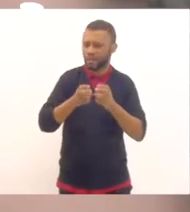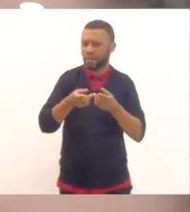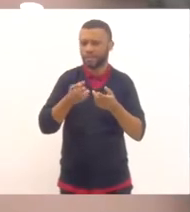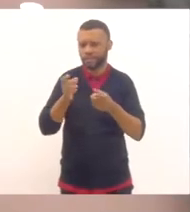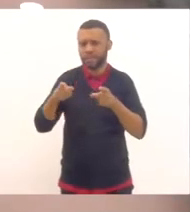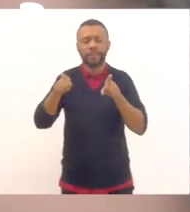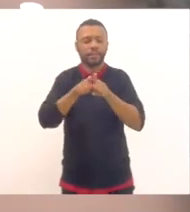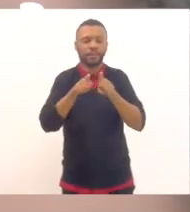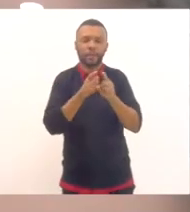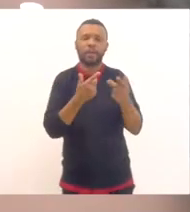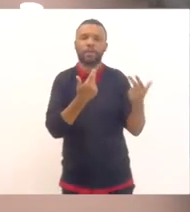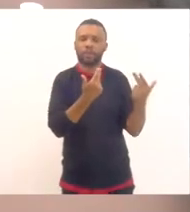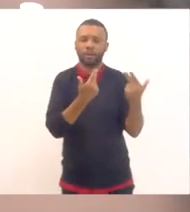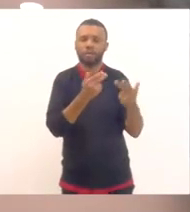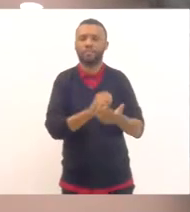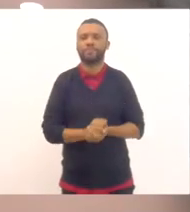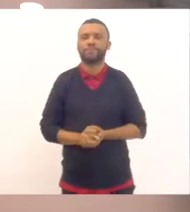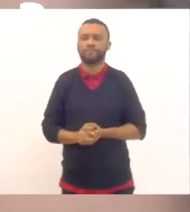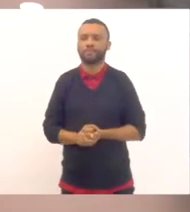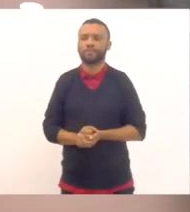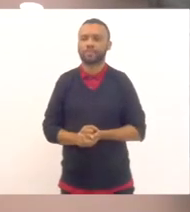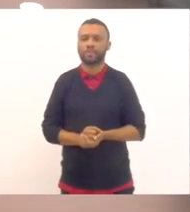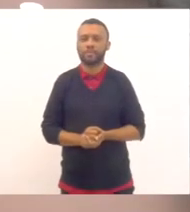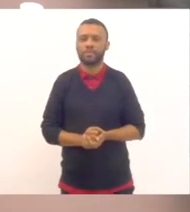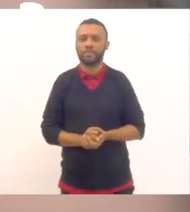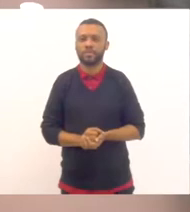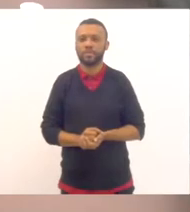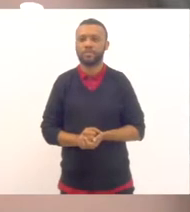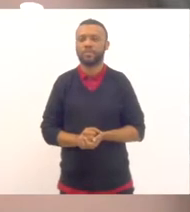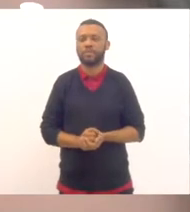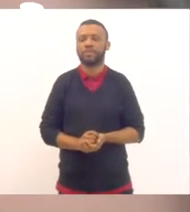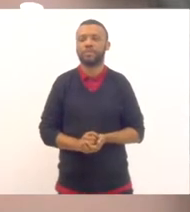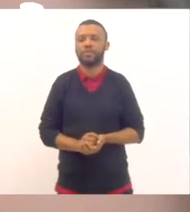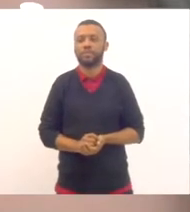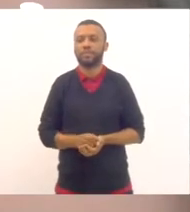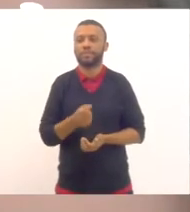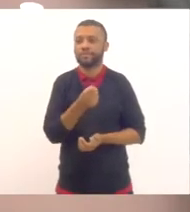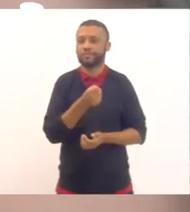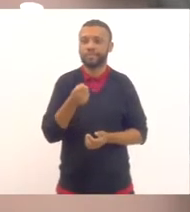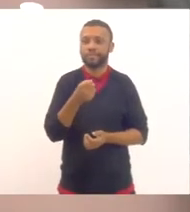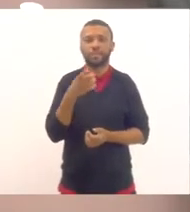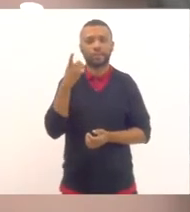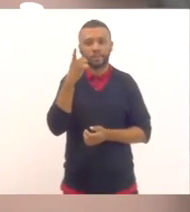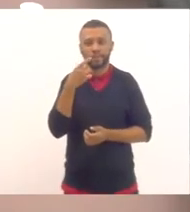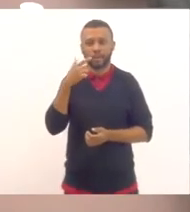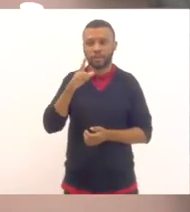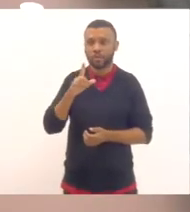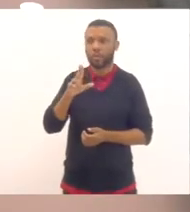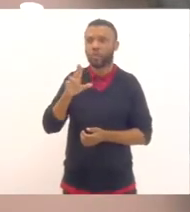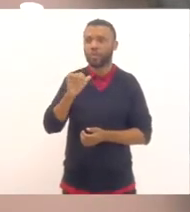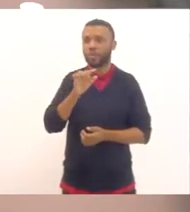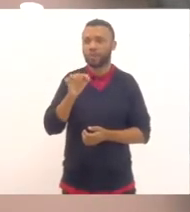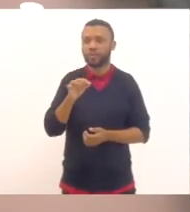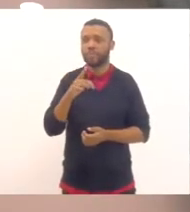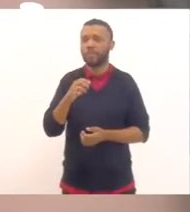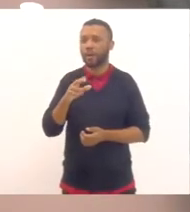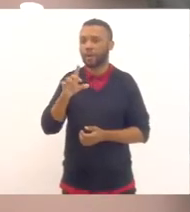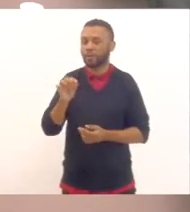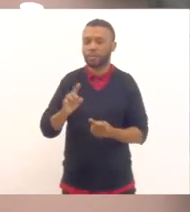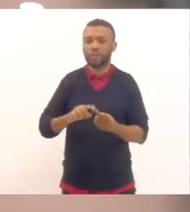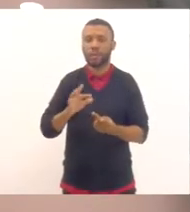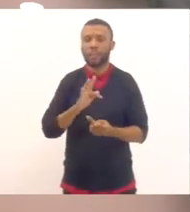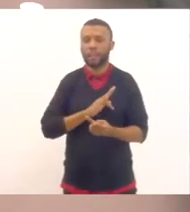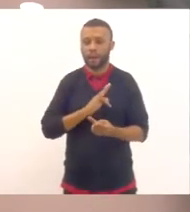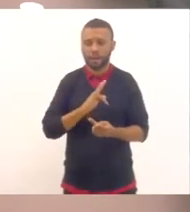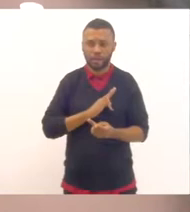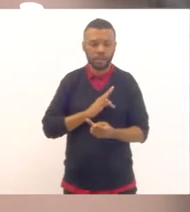também ok permanente porquanto também passar para Deputado nas falam depois de trás Martha Rocha ou